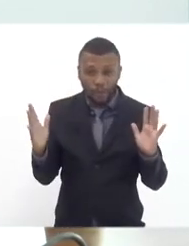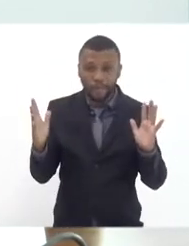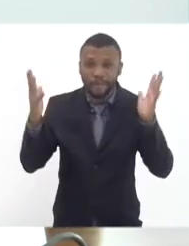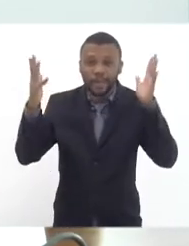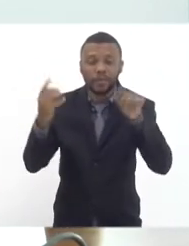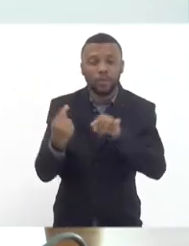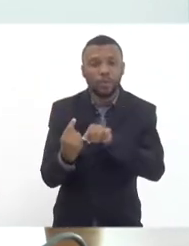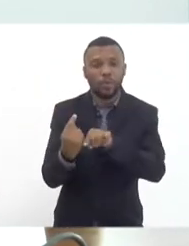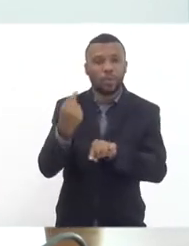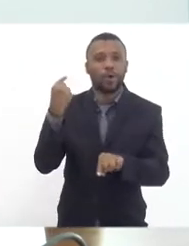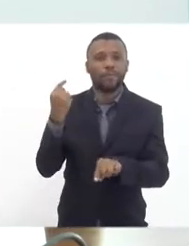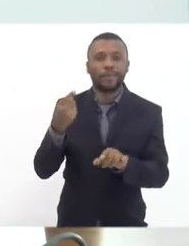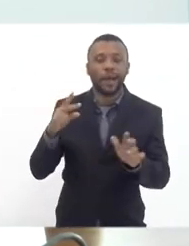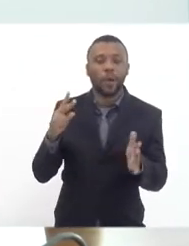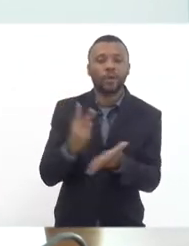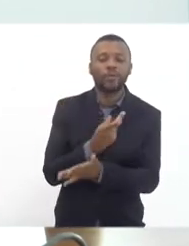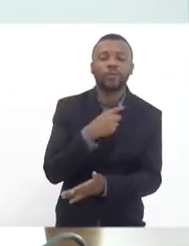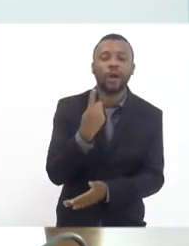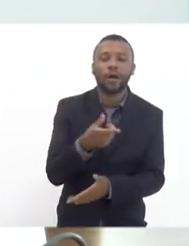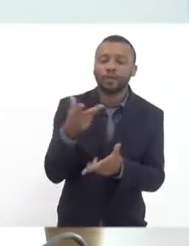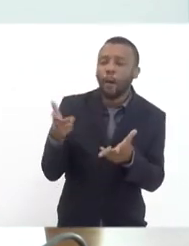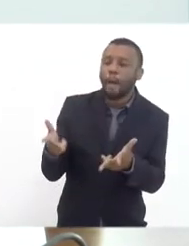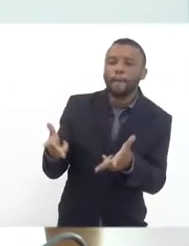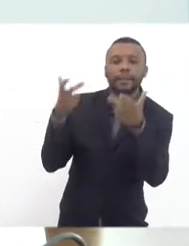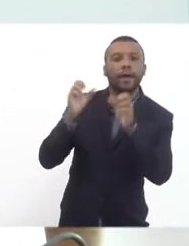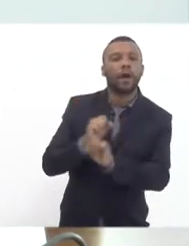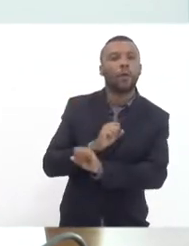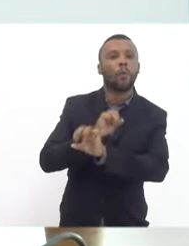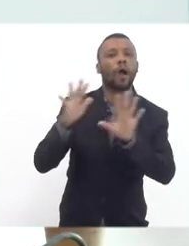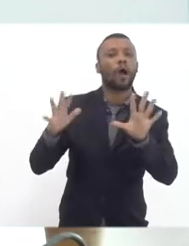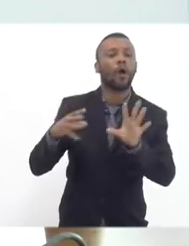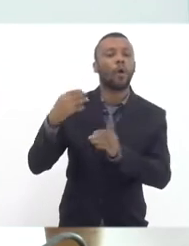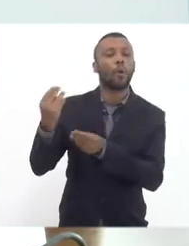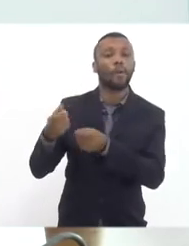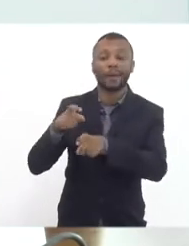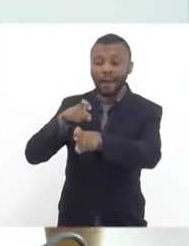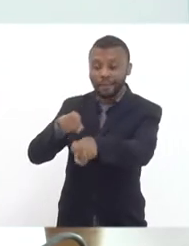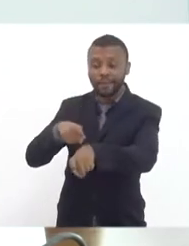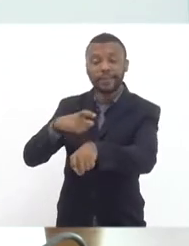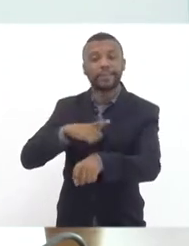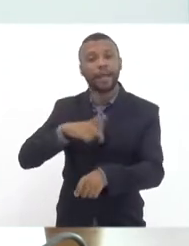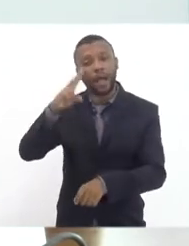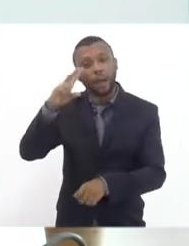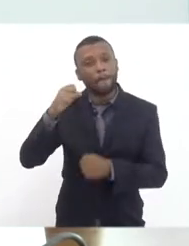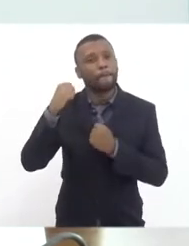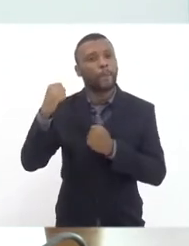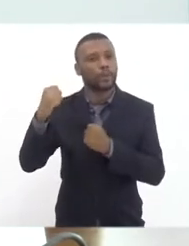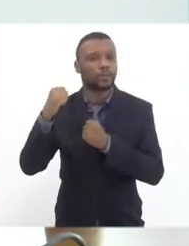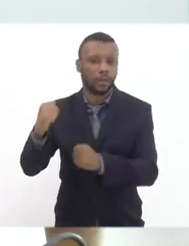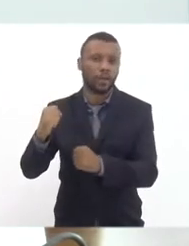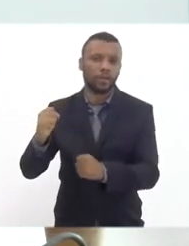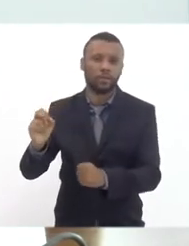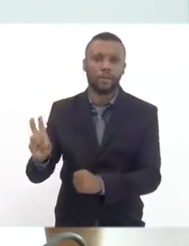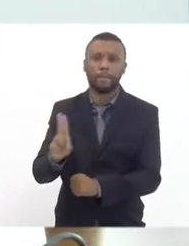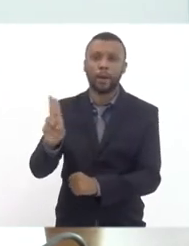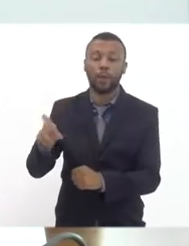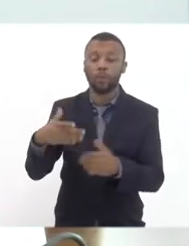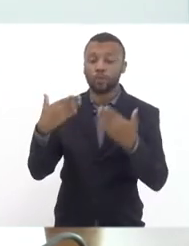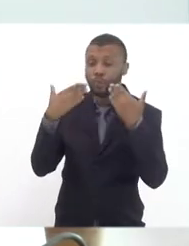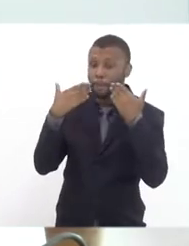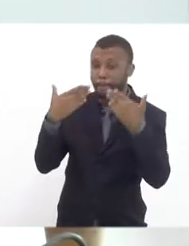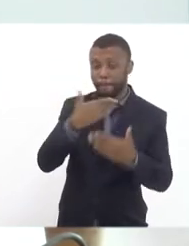que fez a gente observar claramente como que a Fazenda tem um potencial para uso público, como que o Estado